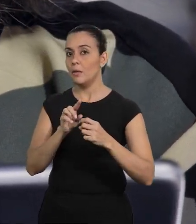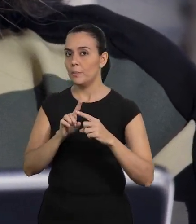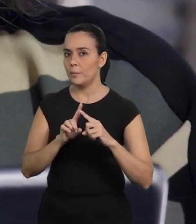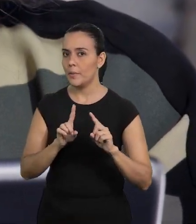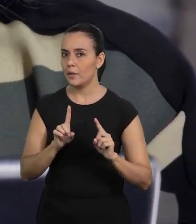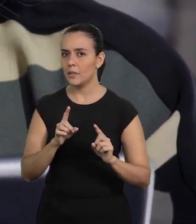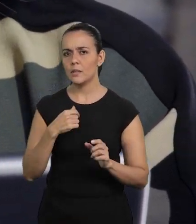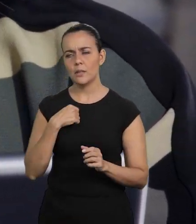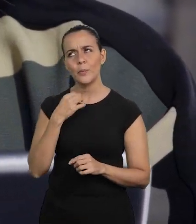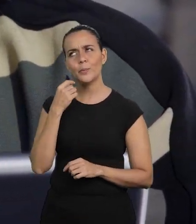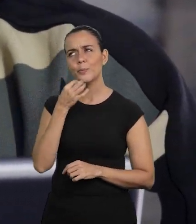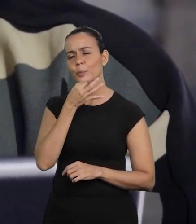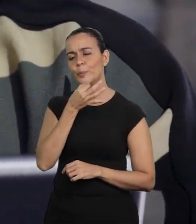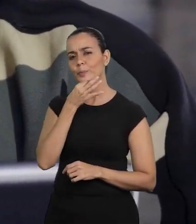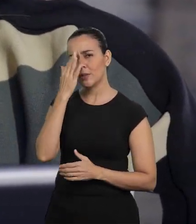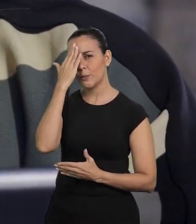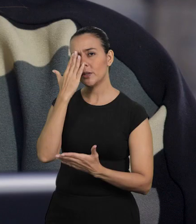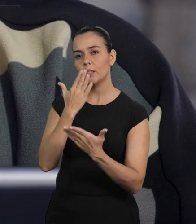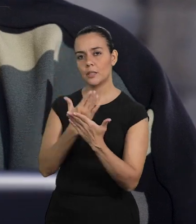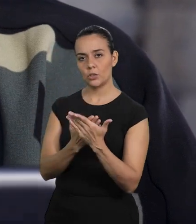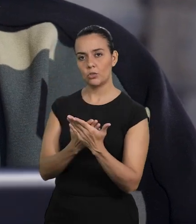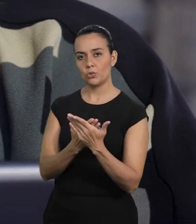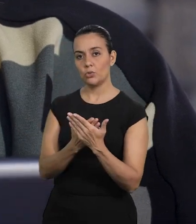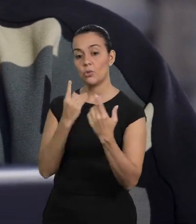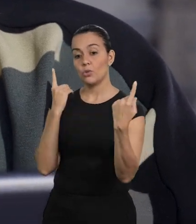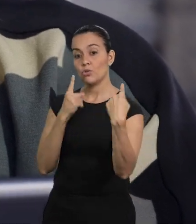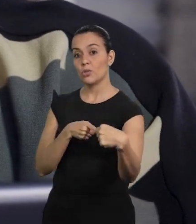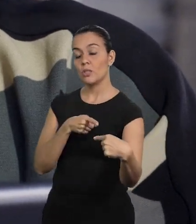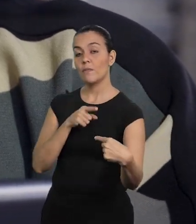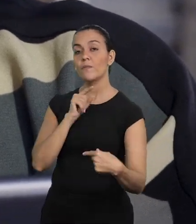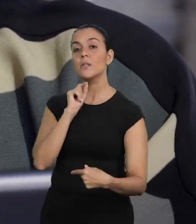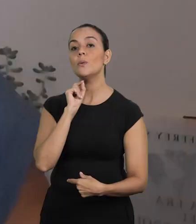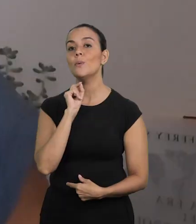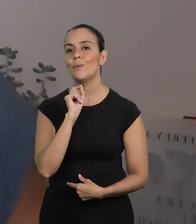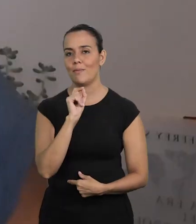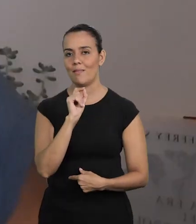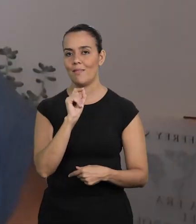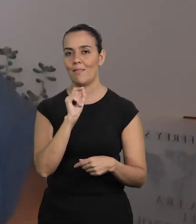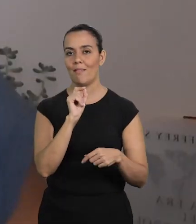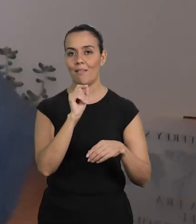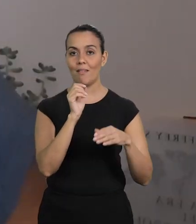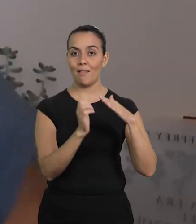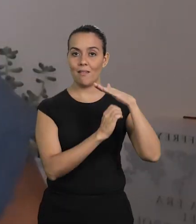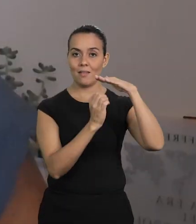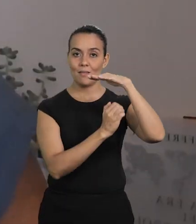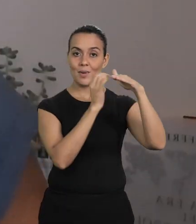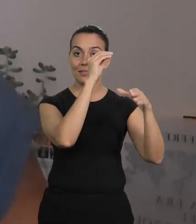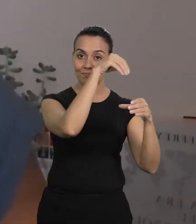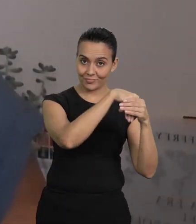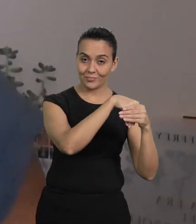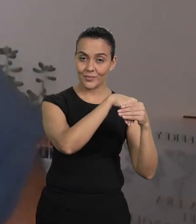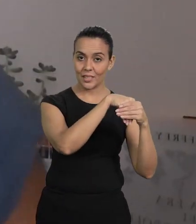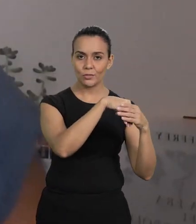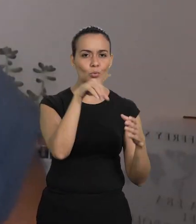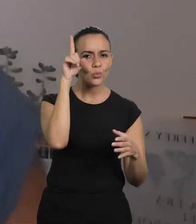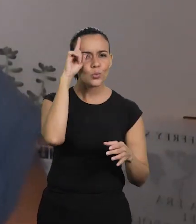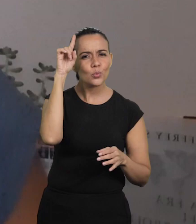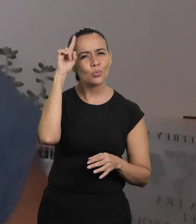exemplo, dos desafios que temos nas empresas, no nosso